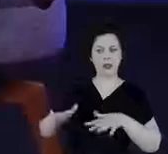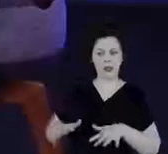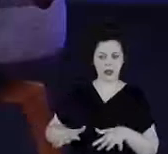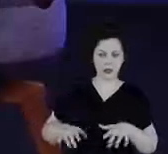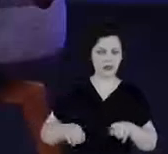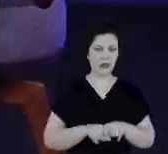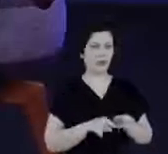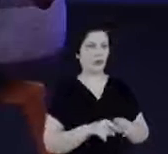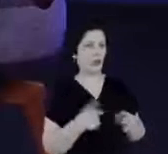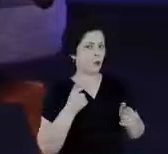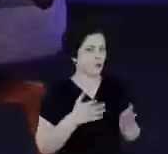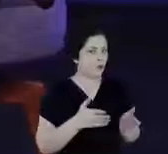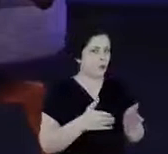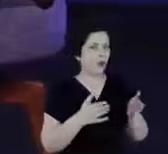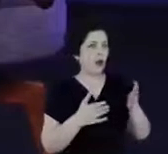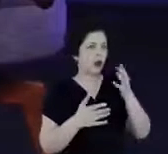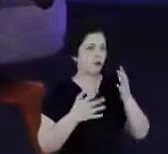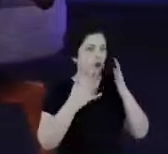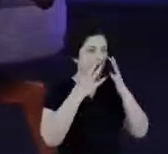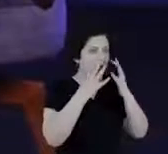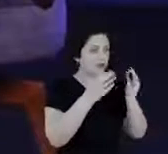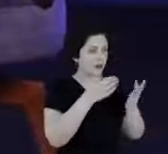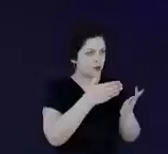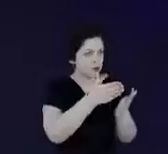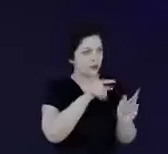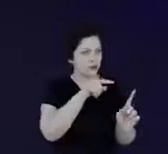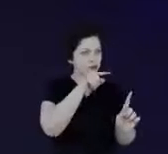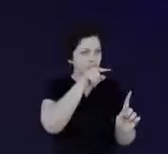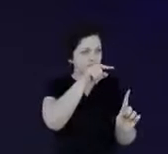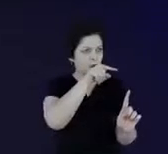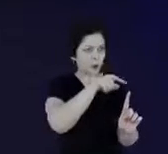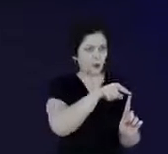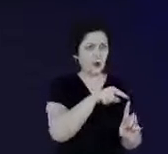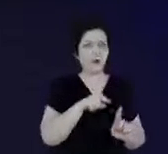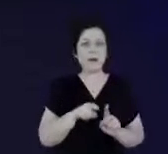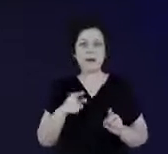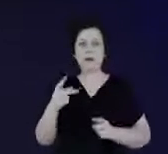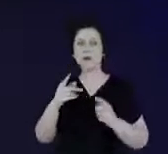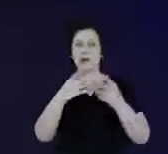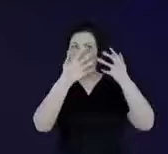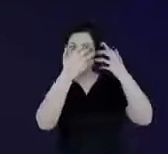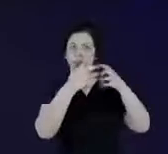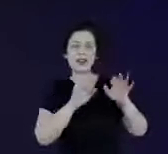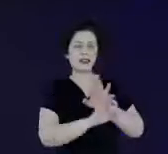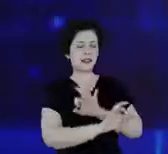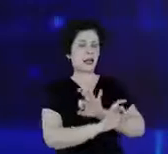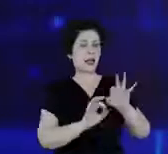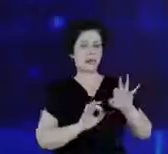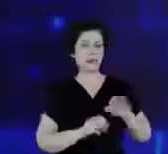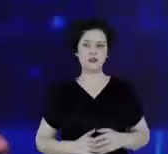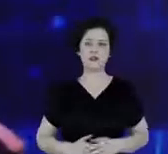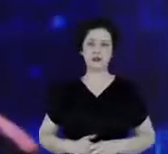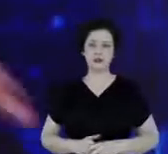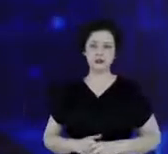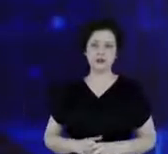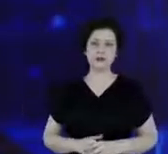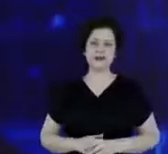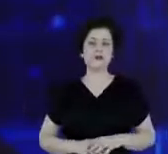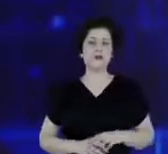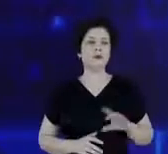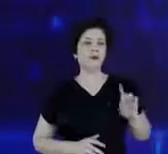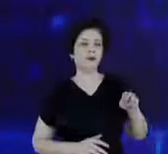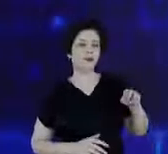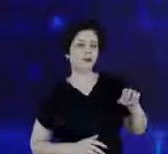o olho naquilo naquele processo que está buscando ali para frente né mas acho que essa e é muito interessante é Denise